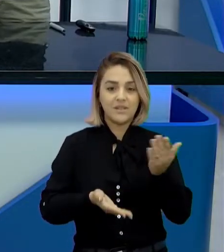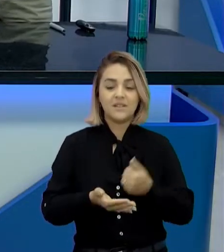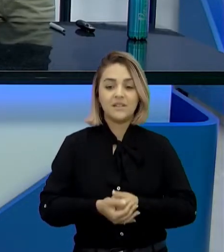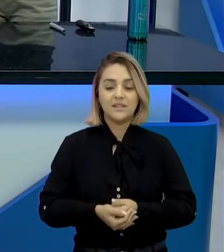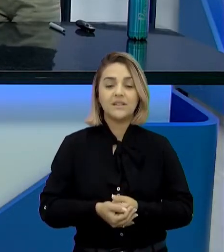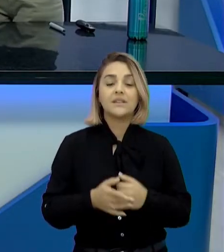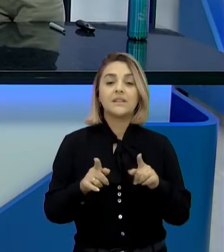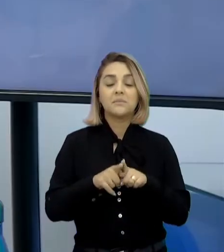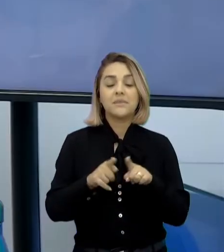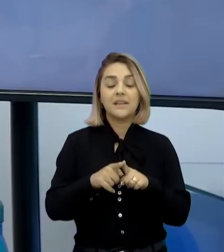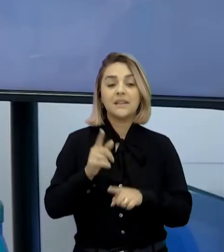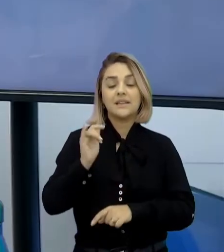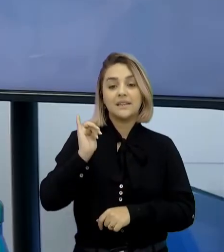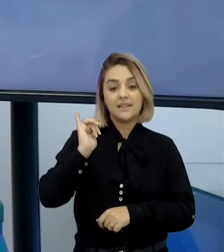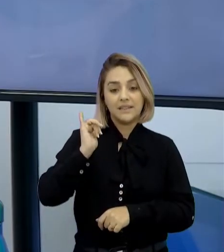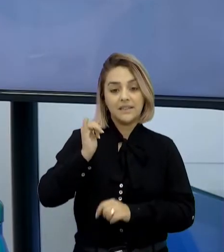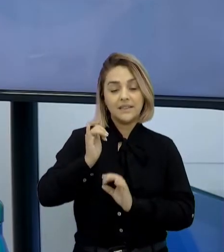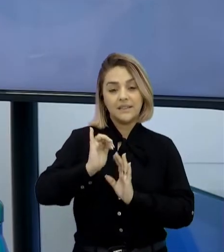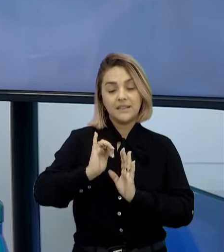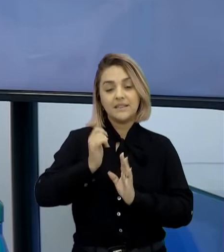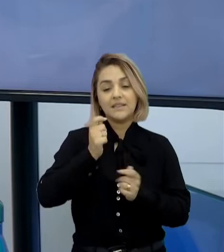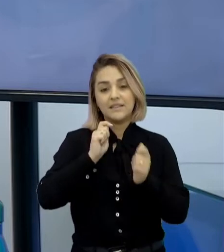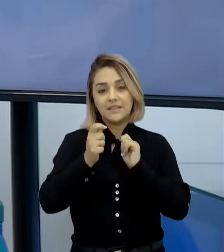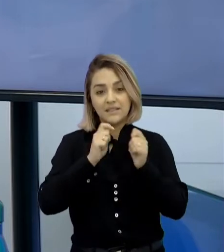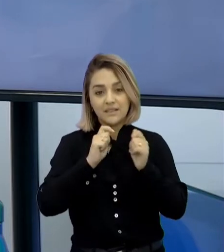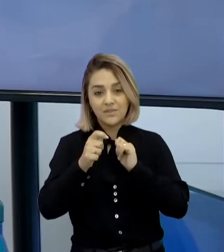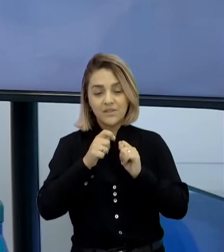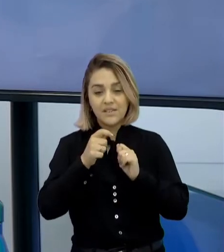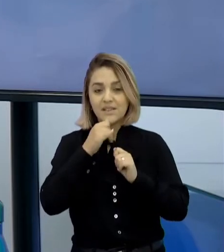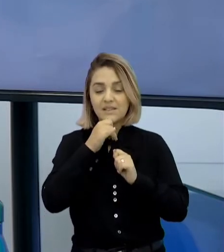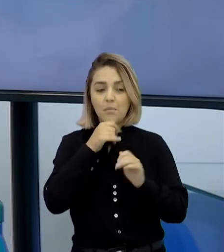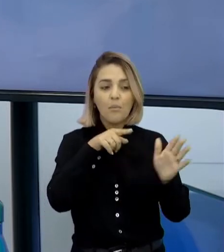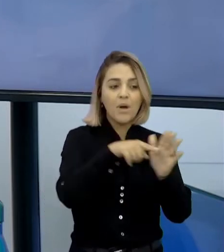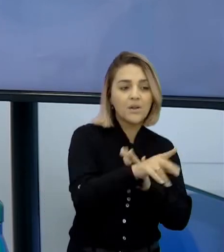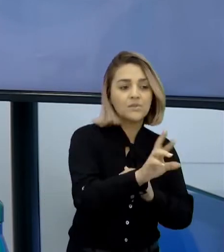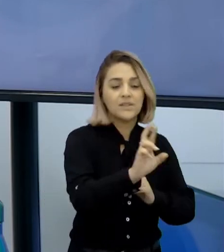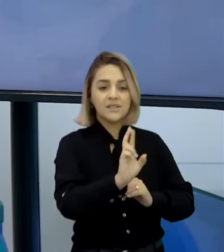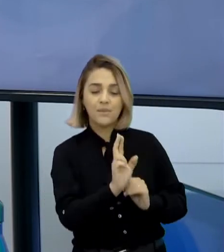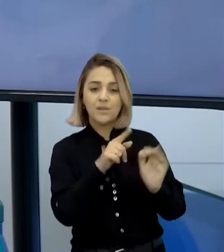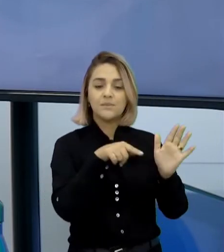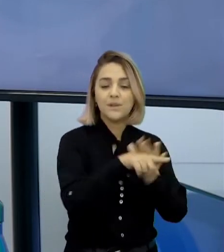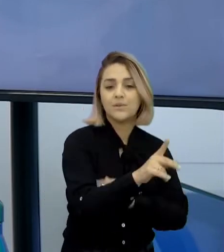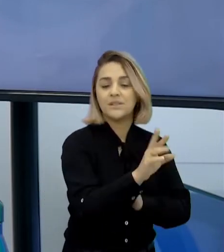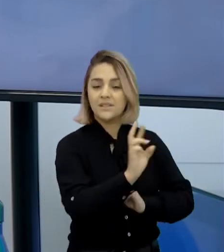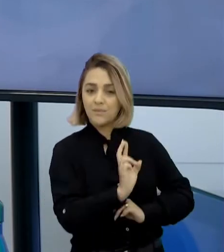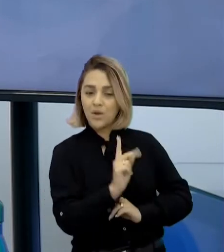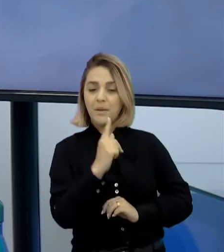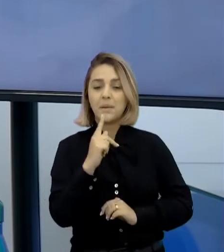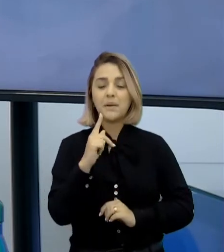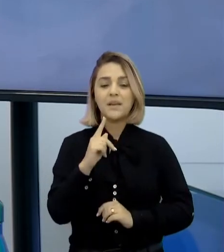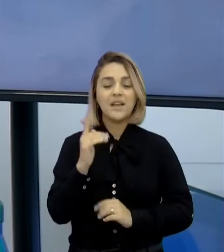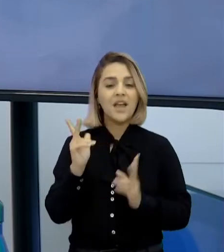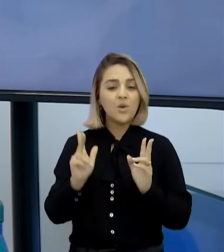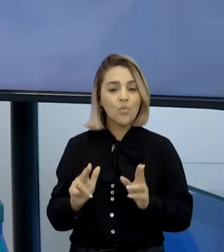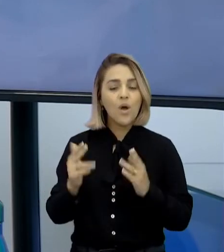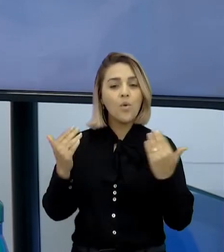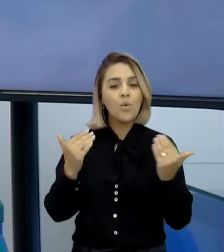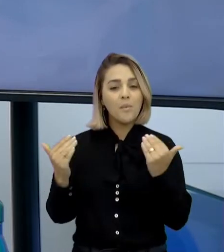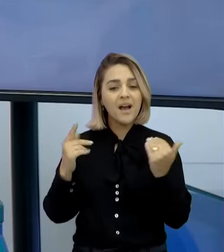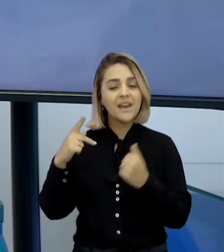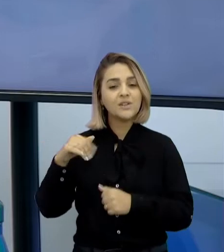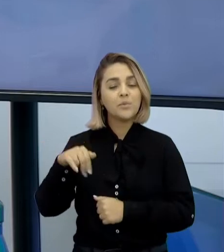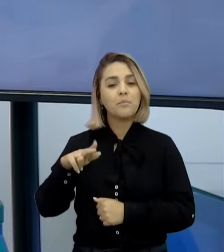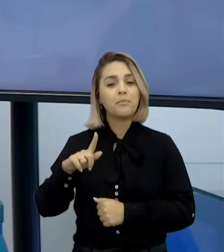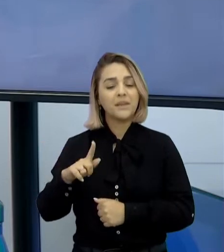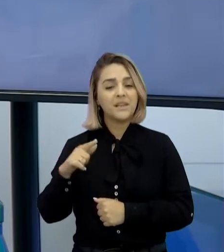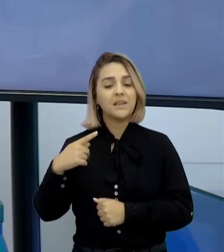aquela entrevista ping-pong, né? Com certeza, o entrevistador pesquisou. E o entrevistado, por mais que ele não